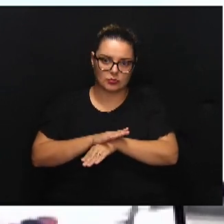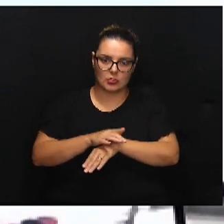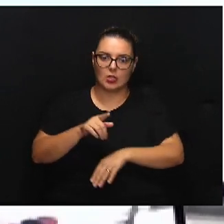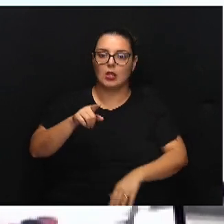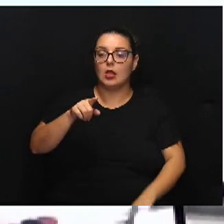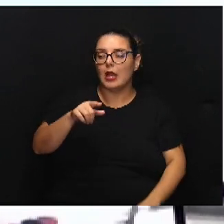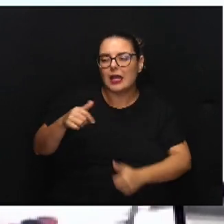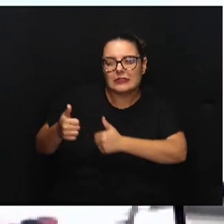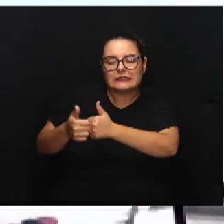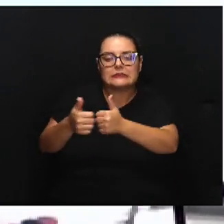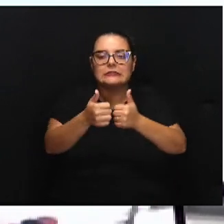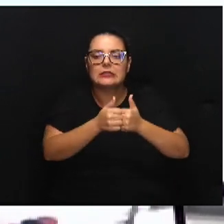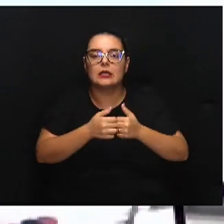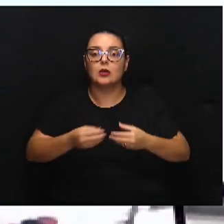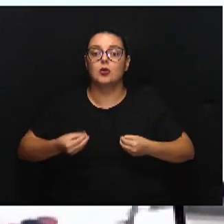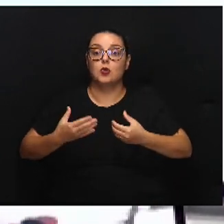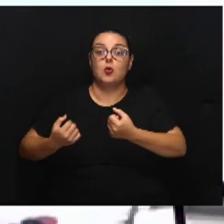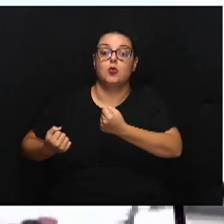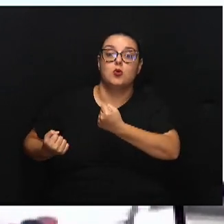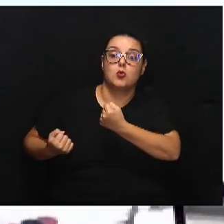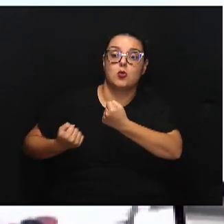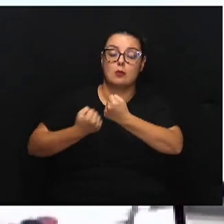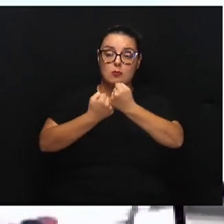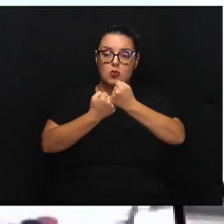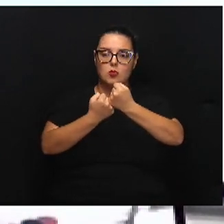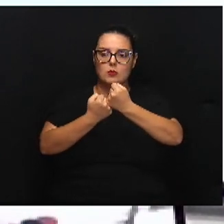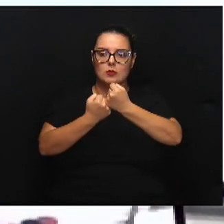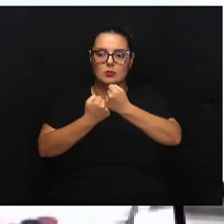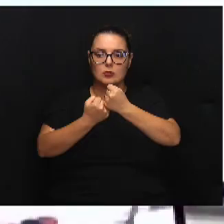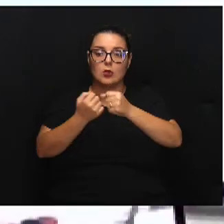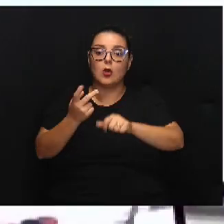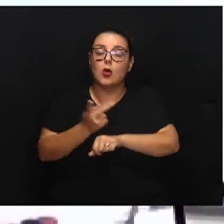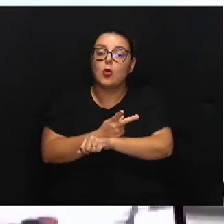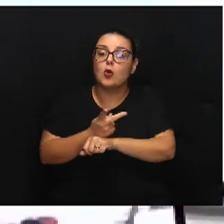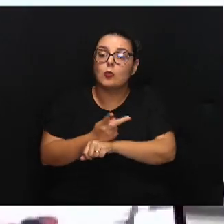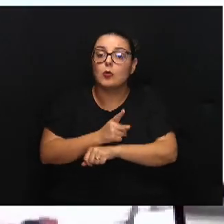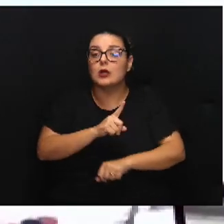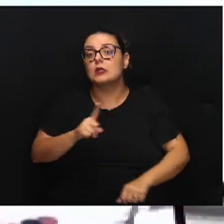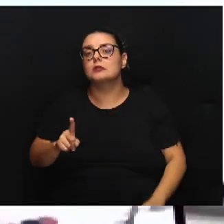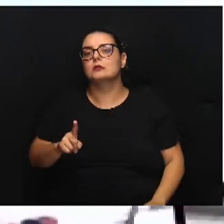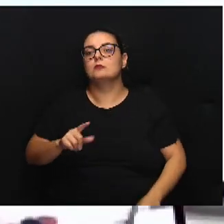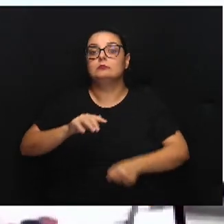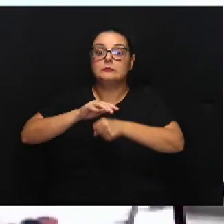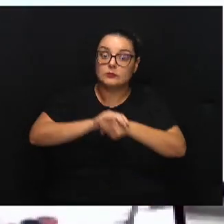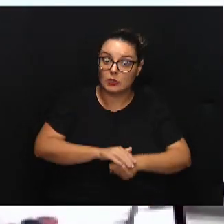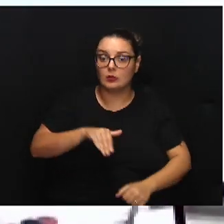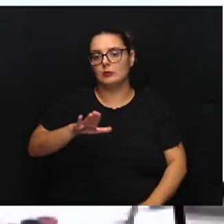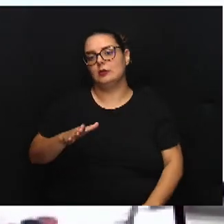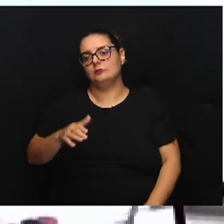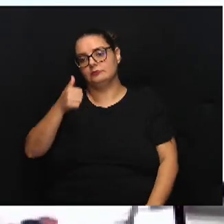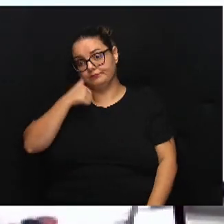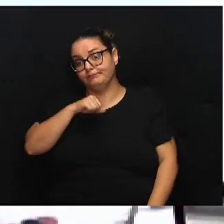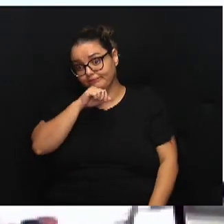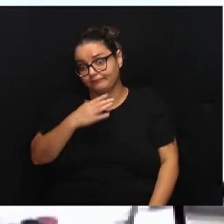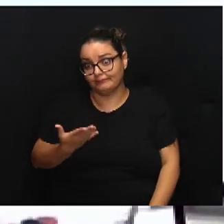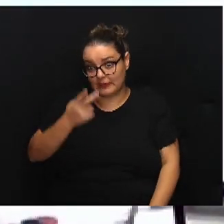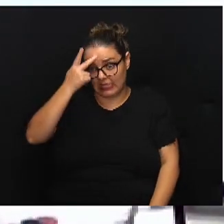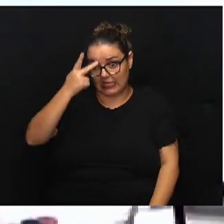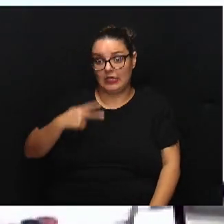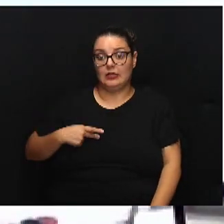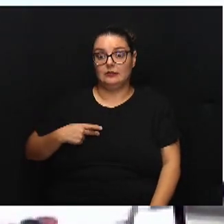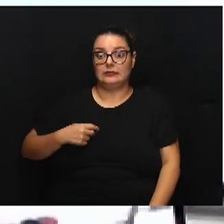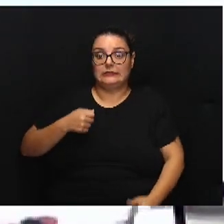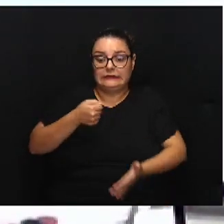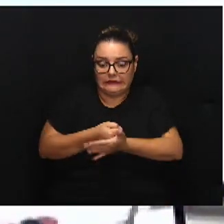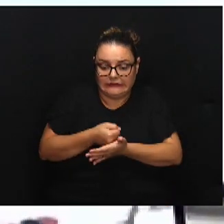redor, elas têm que dar apoio, buscando não ser uma pressão a mais sobre ela, porque ela mesma já está se